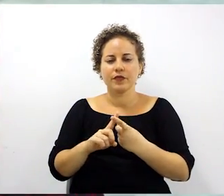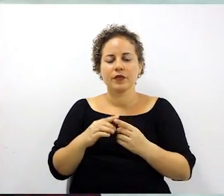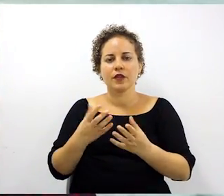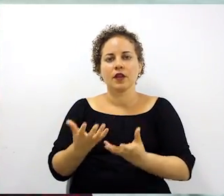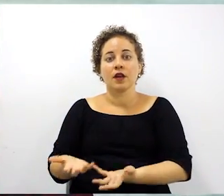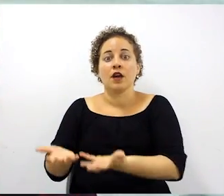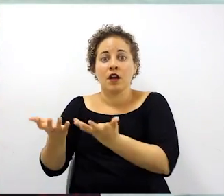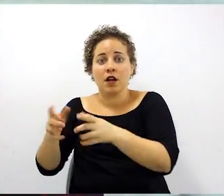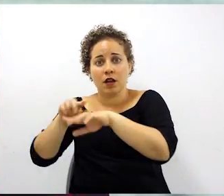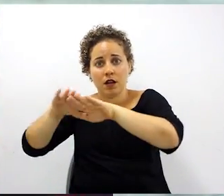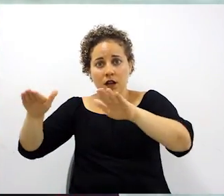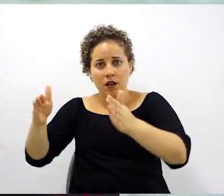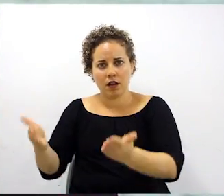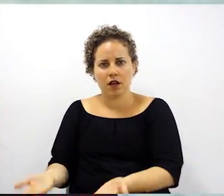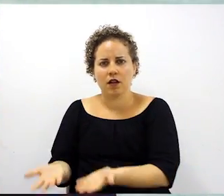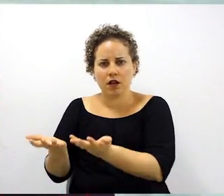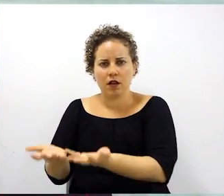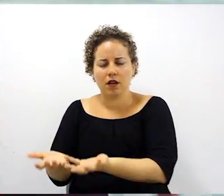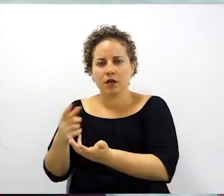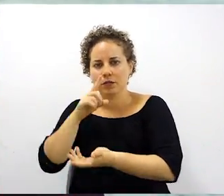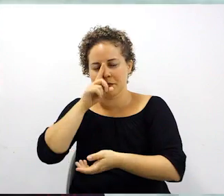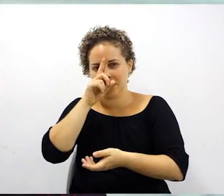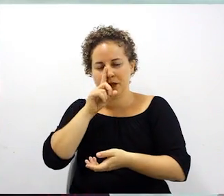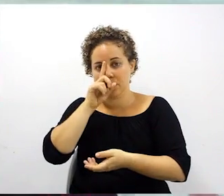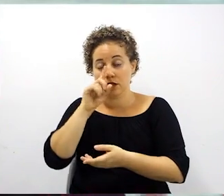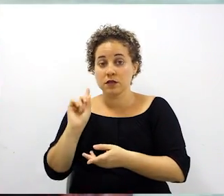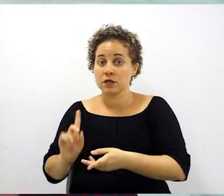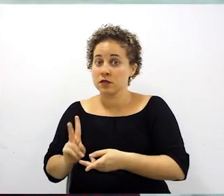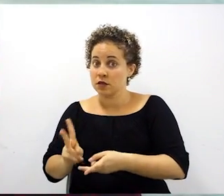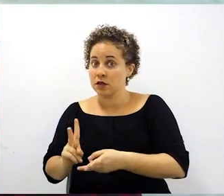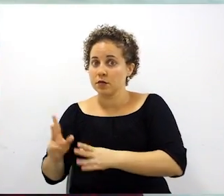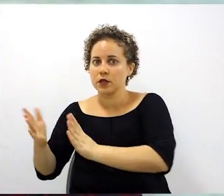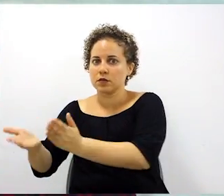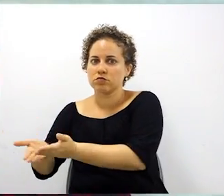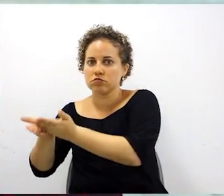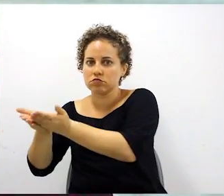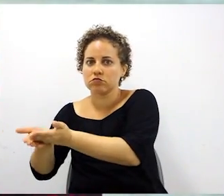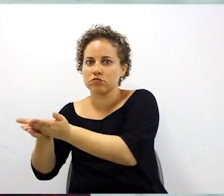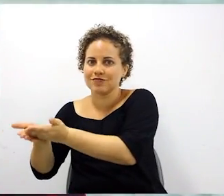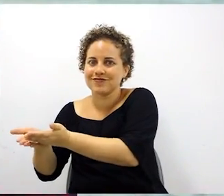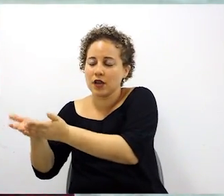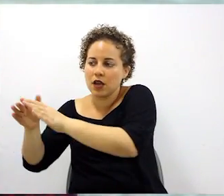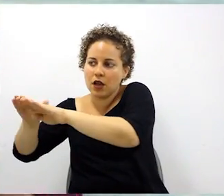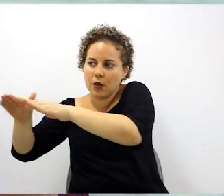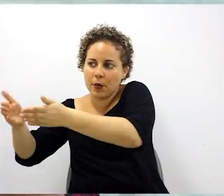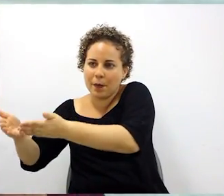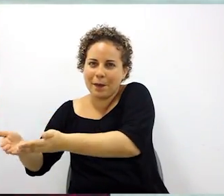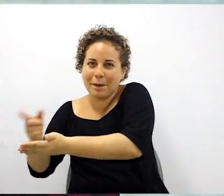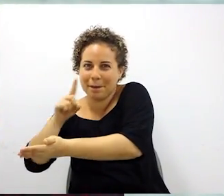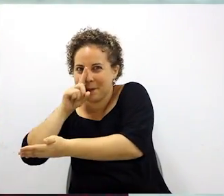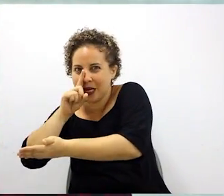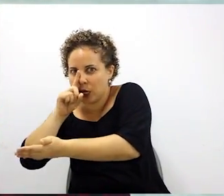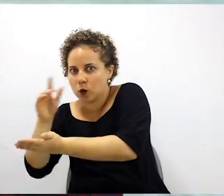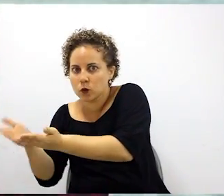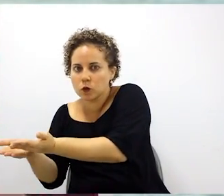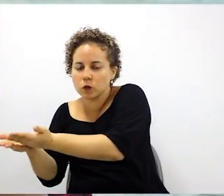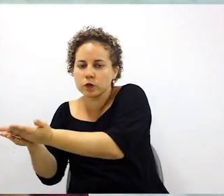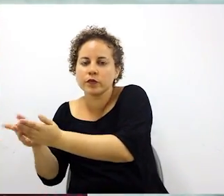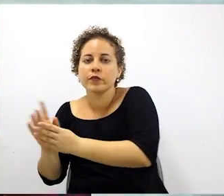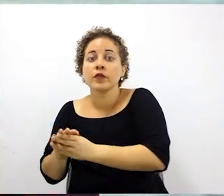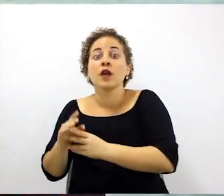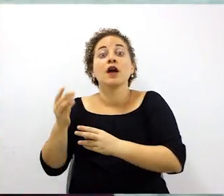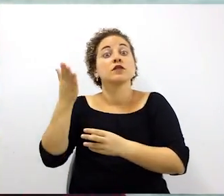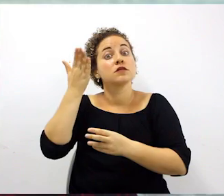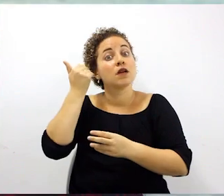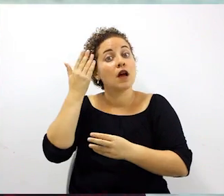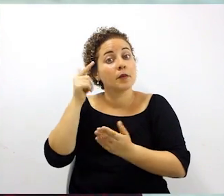cargas perigosas. Então, toda vez que vai chegar uma embarcação com cargas perigosas, o porto recebe uma documentação com o tipo